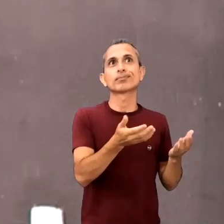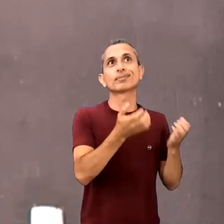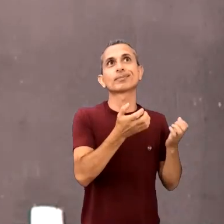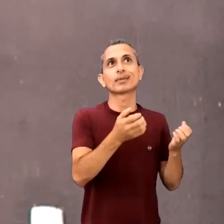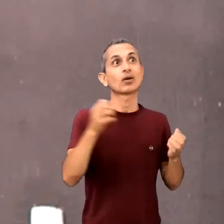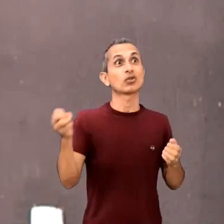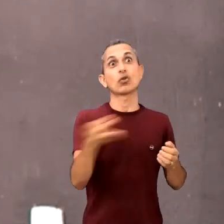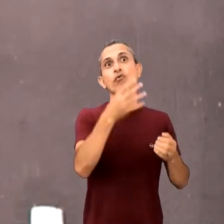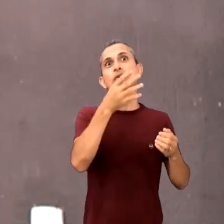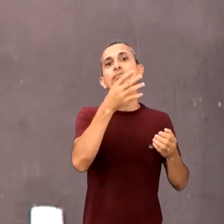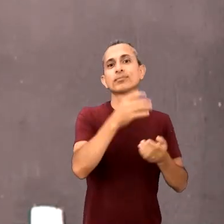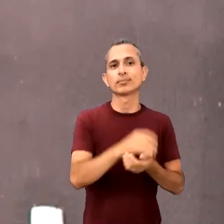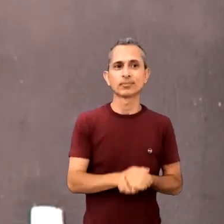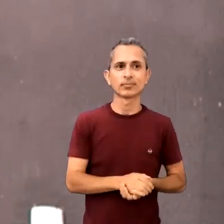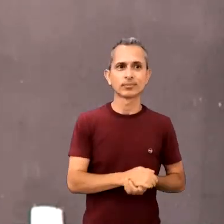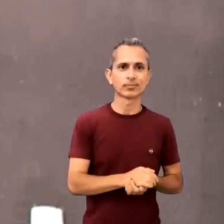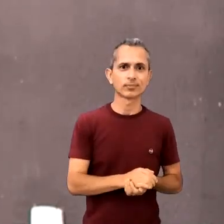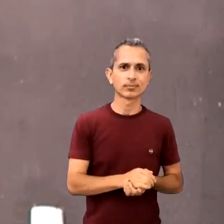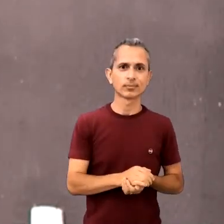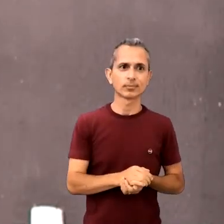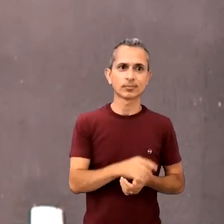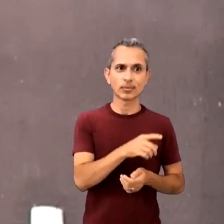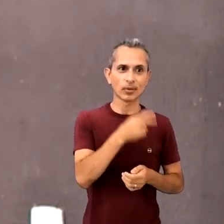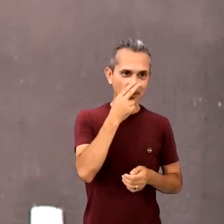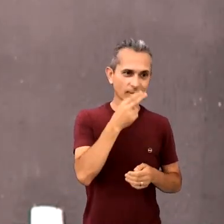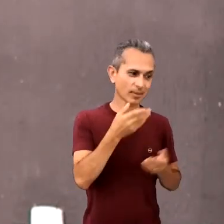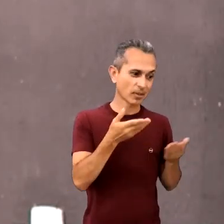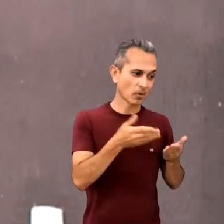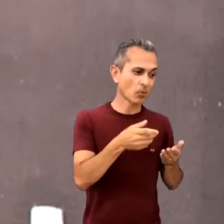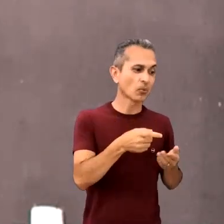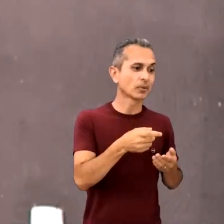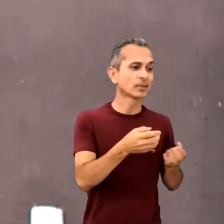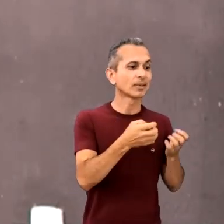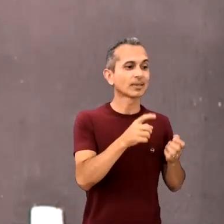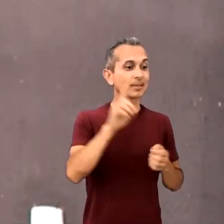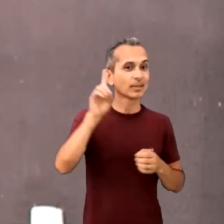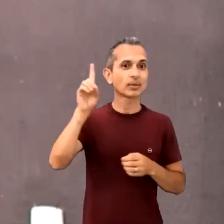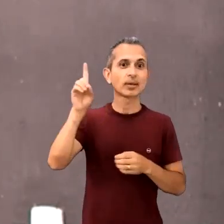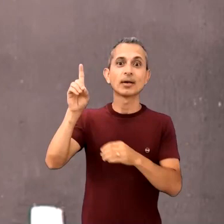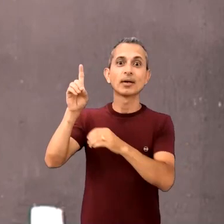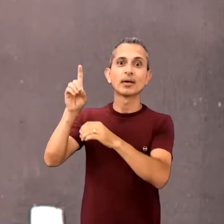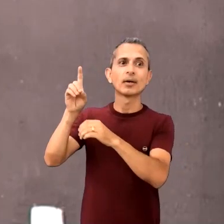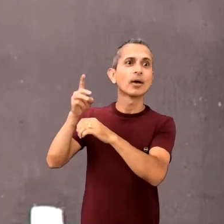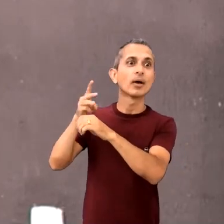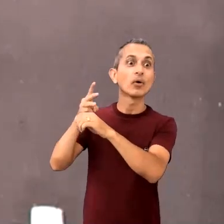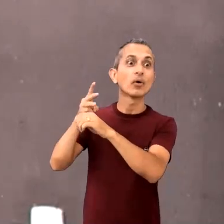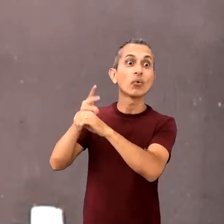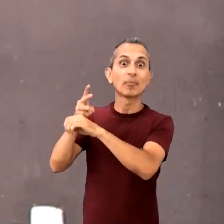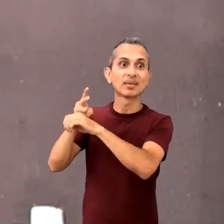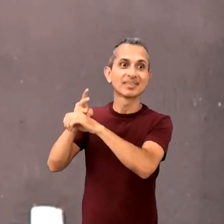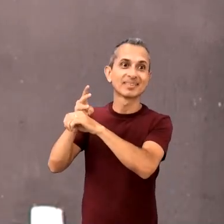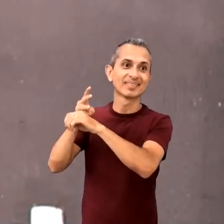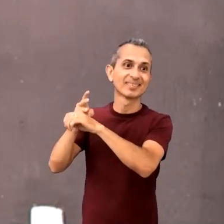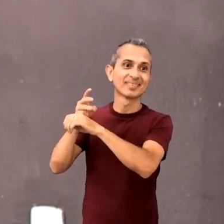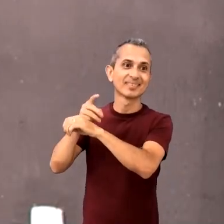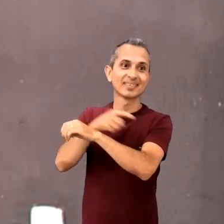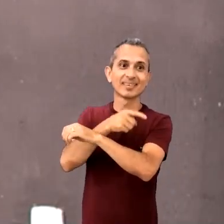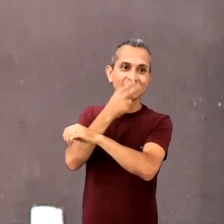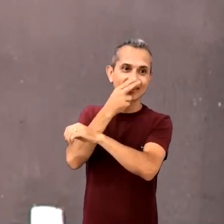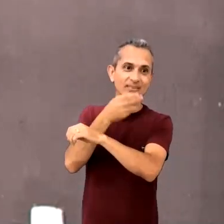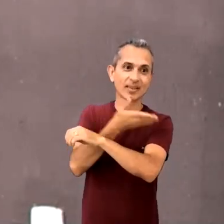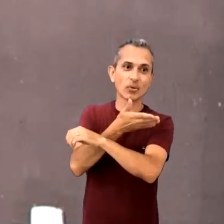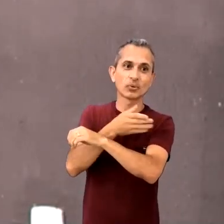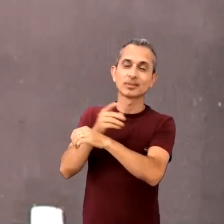Os crentes de hoje queriam que Deus tivesse um WhatsApp. E aí você mandava uma pergunta e ele dizia a resposta: faça o seguinte, resolva